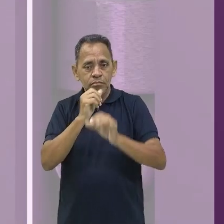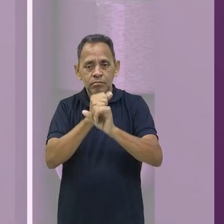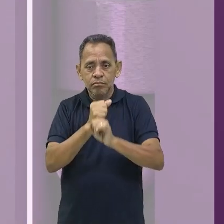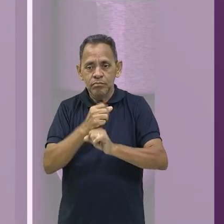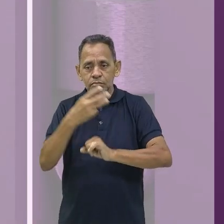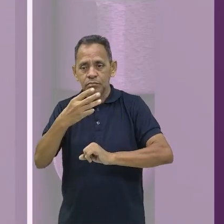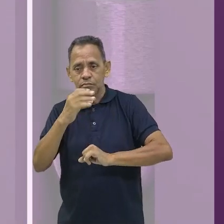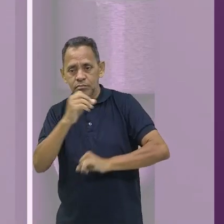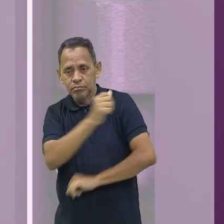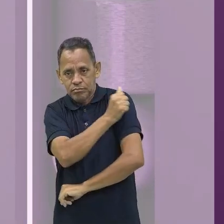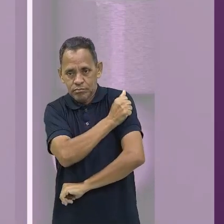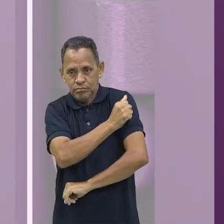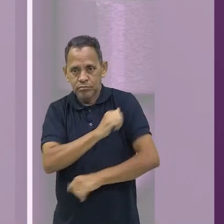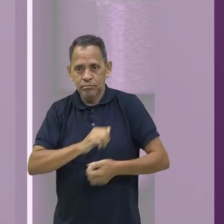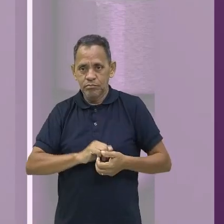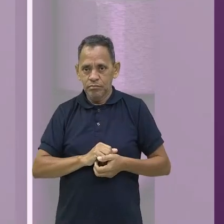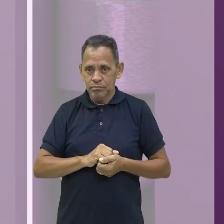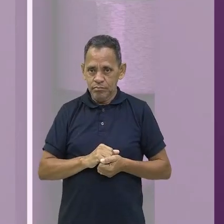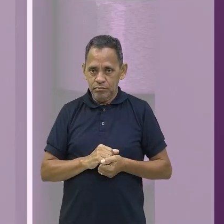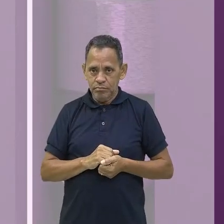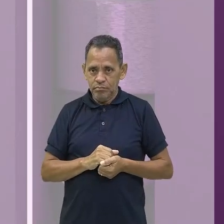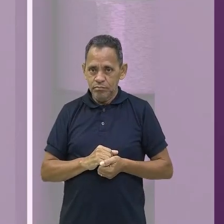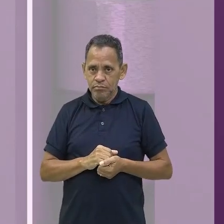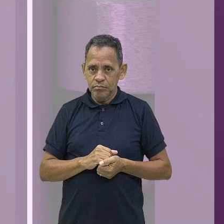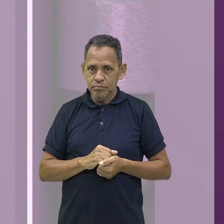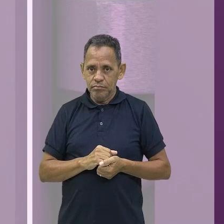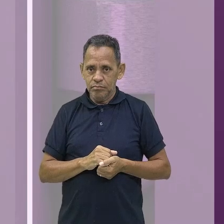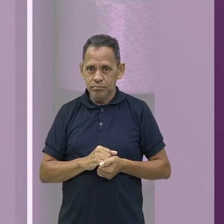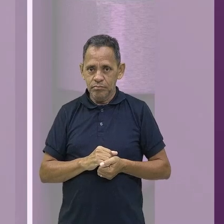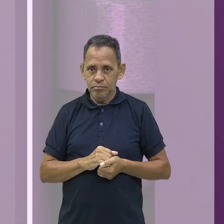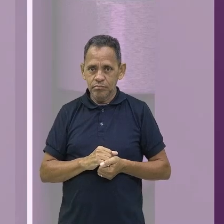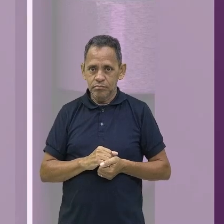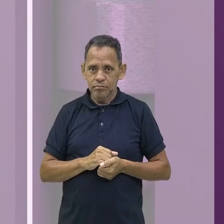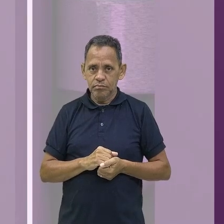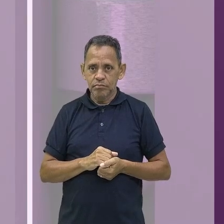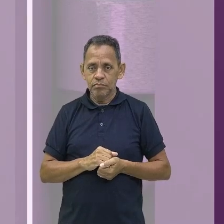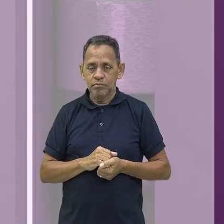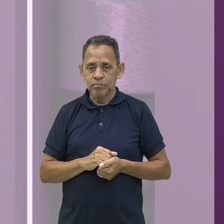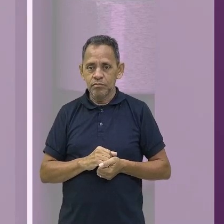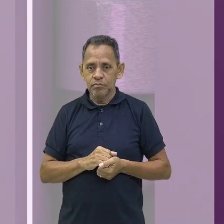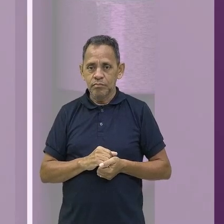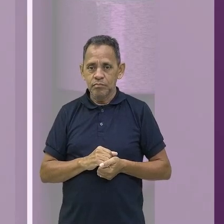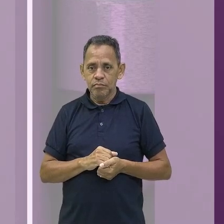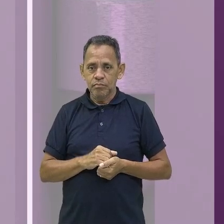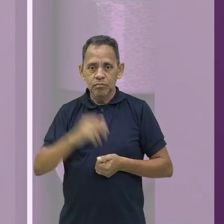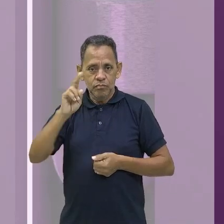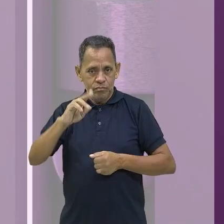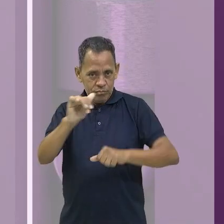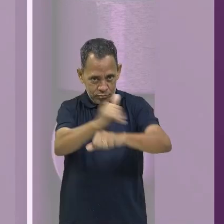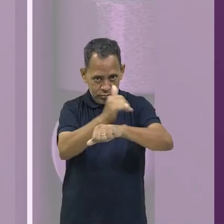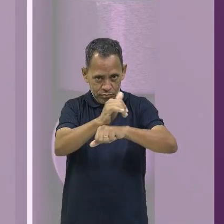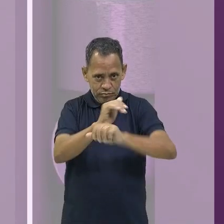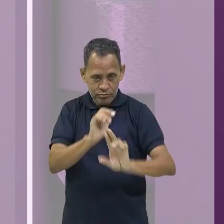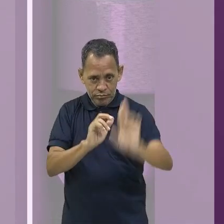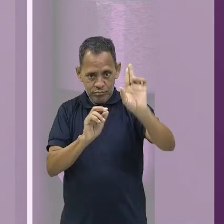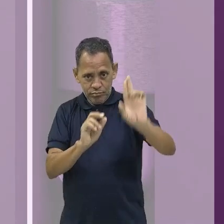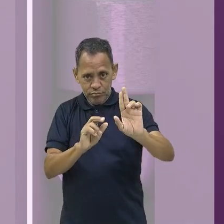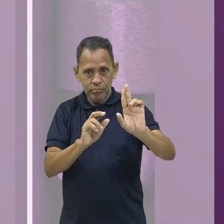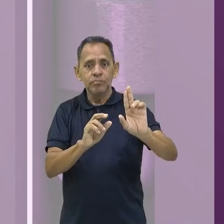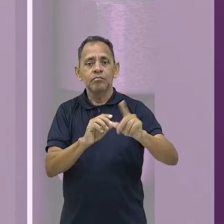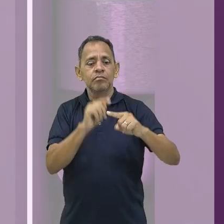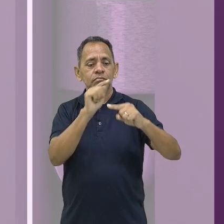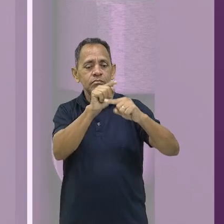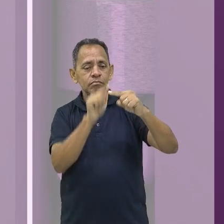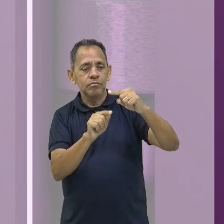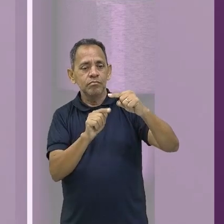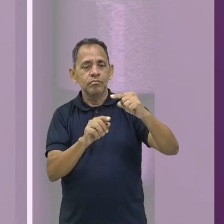30 alunos. Viram só? Então, é dessa forma que eu represento as razões, tá? E a